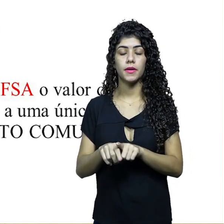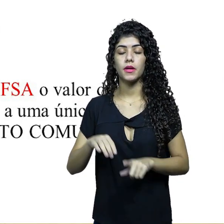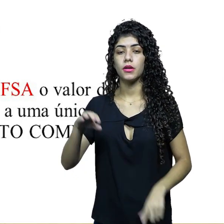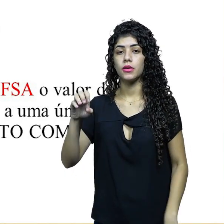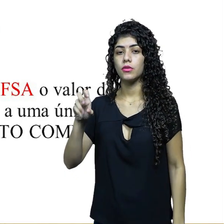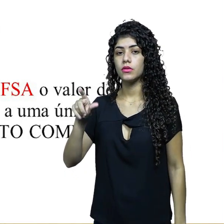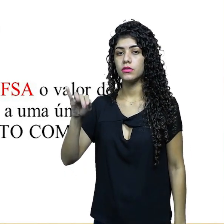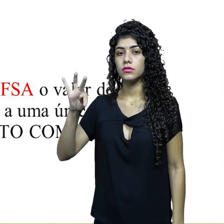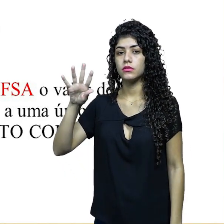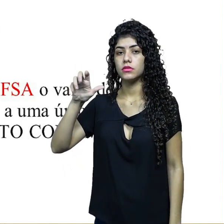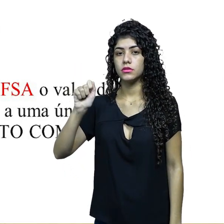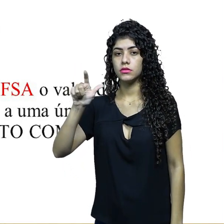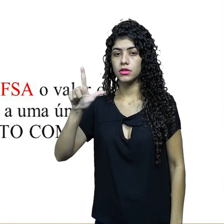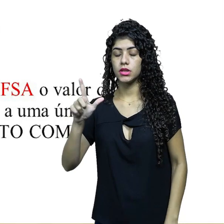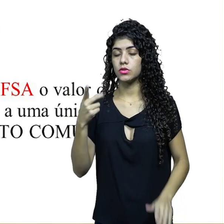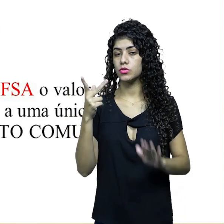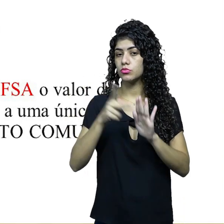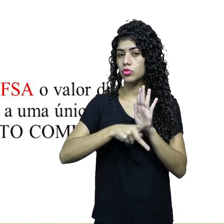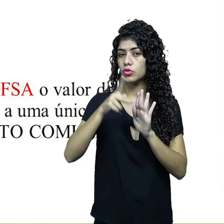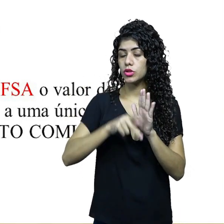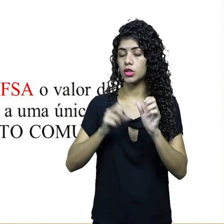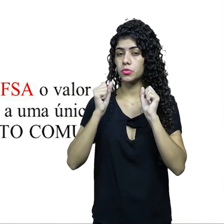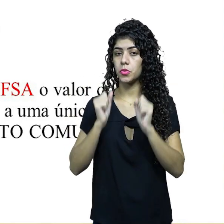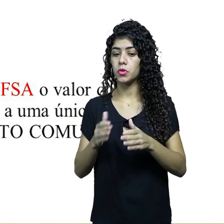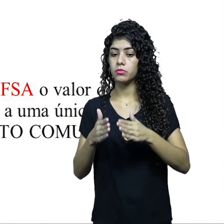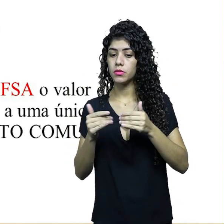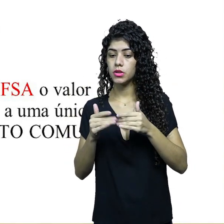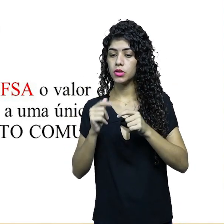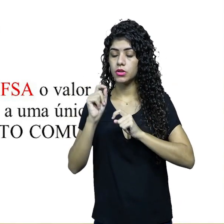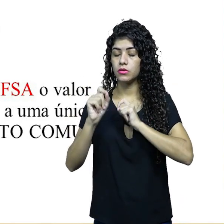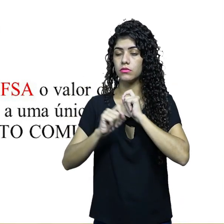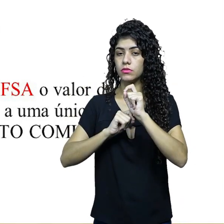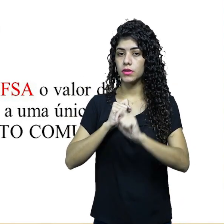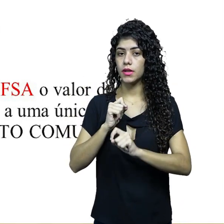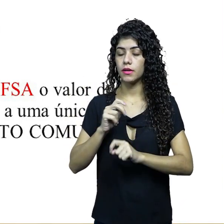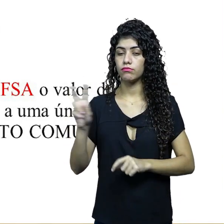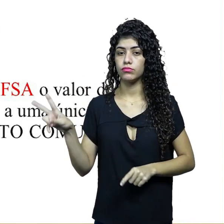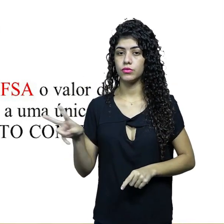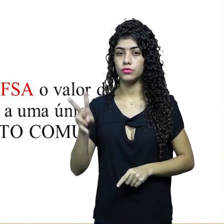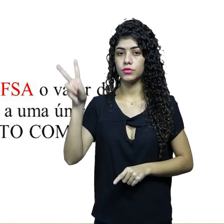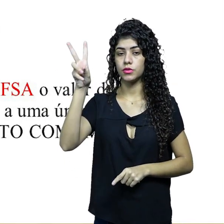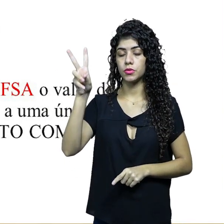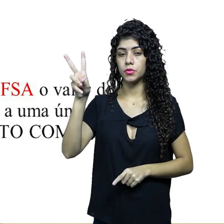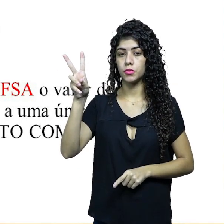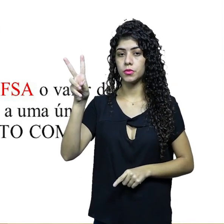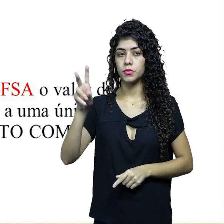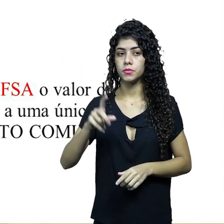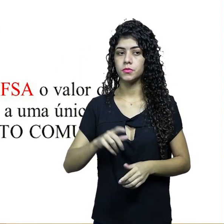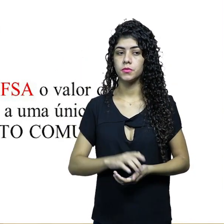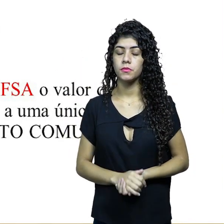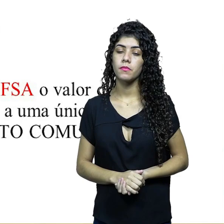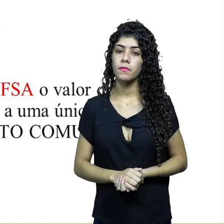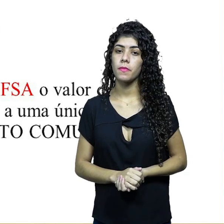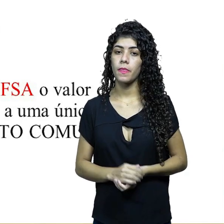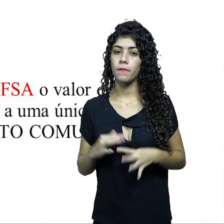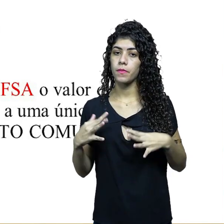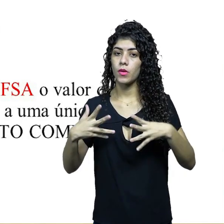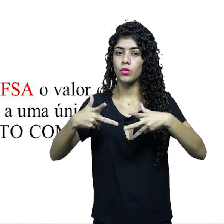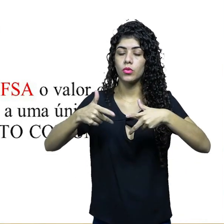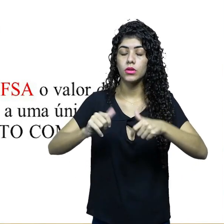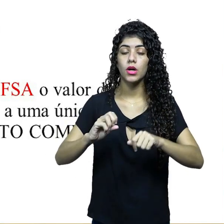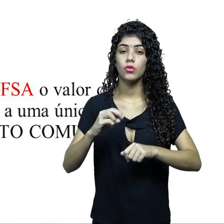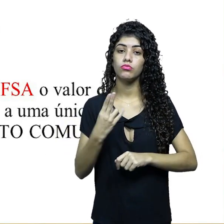edital, seu projeto poderá solicitar ao FSA o valor do orçamento financiável